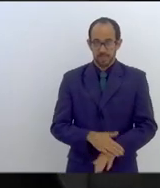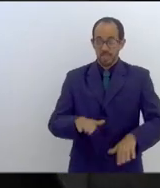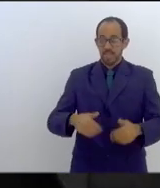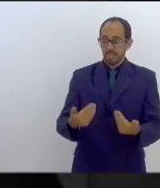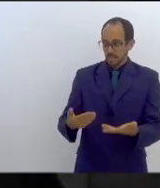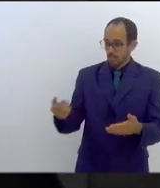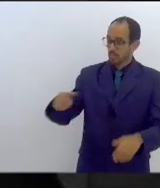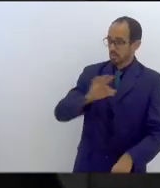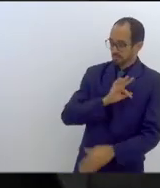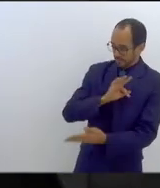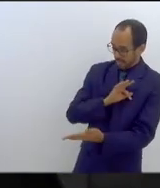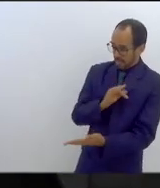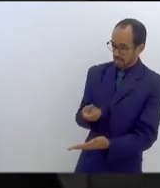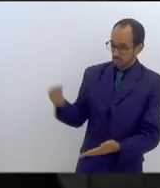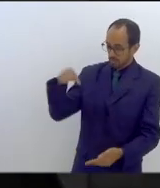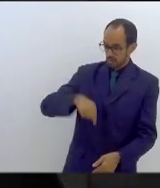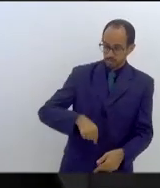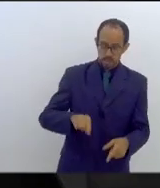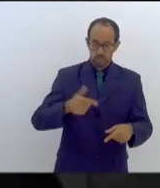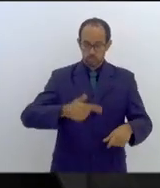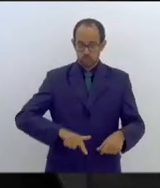vez,